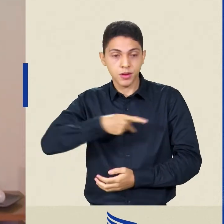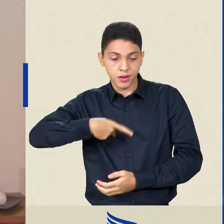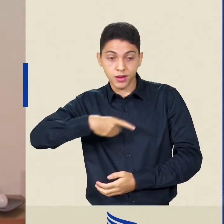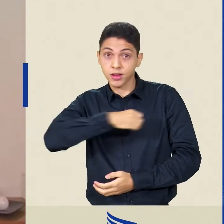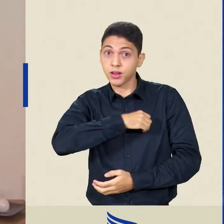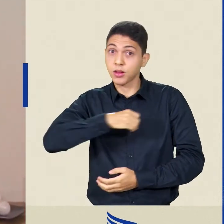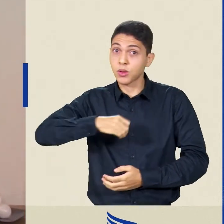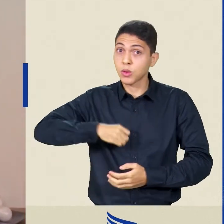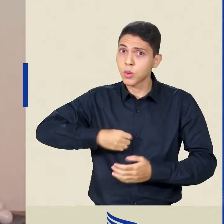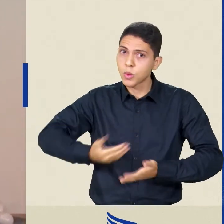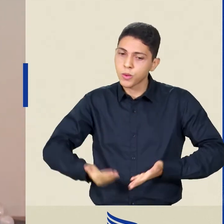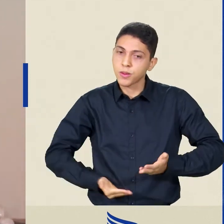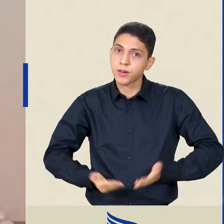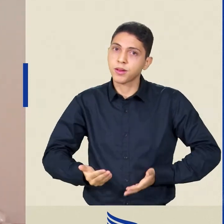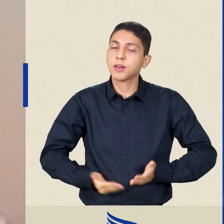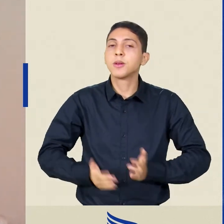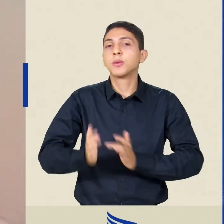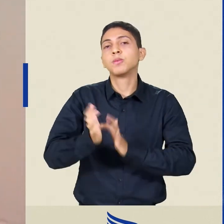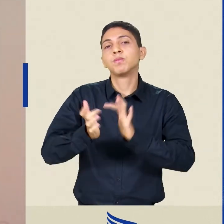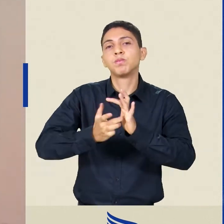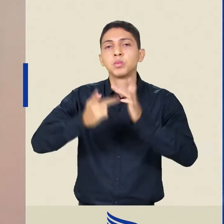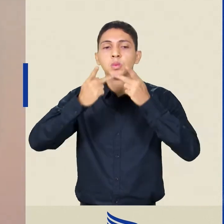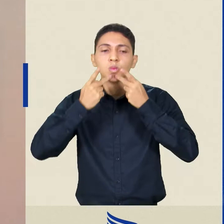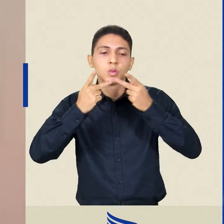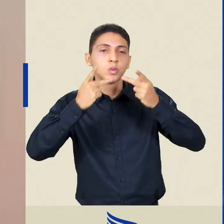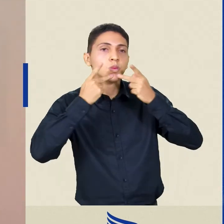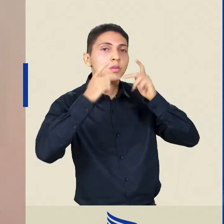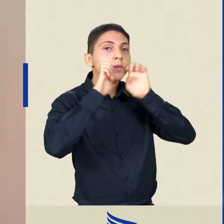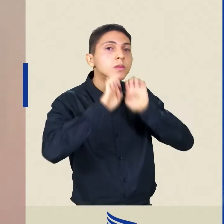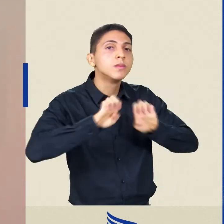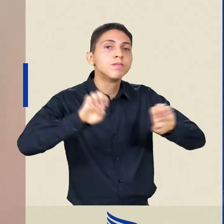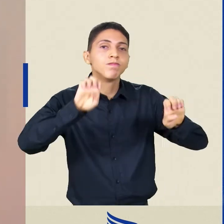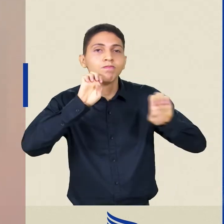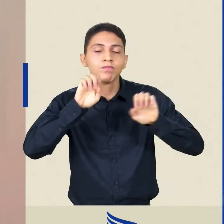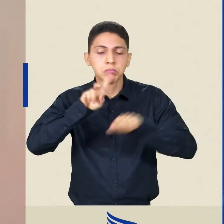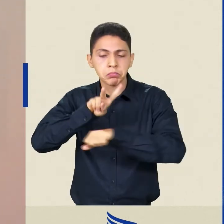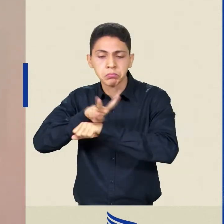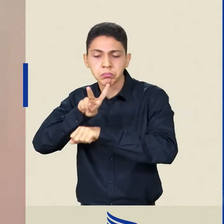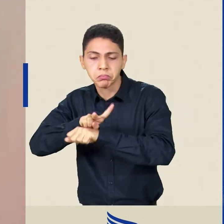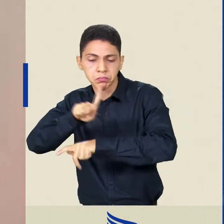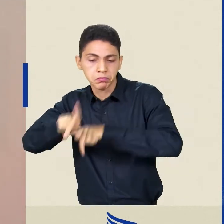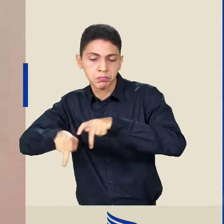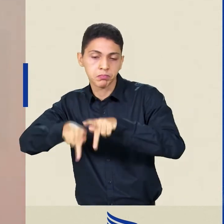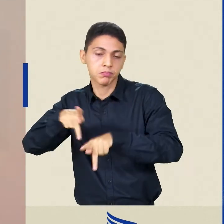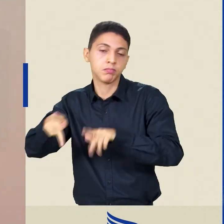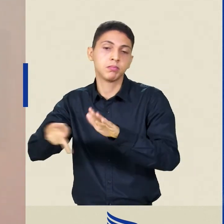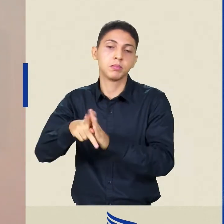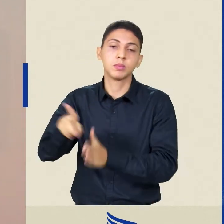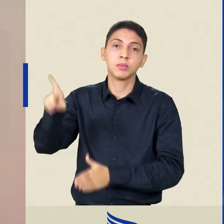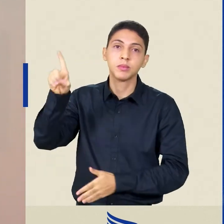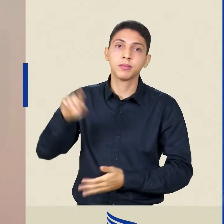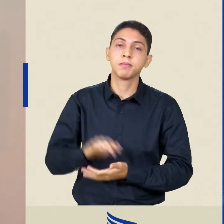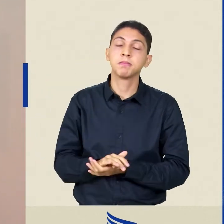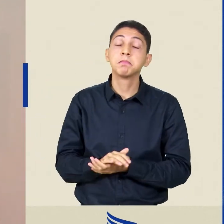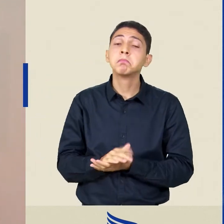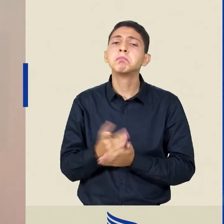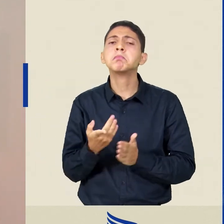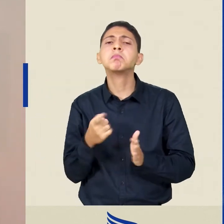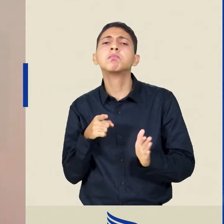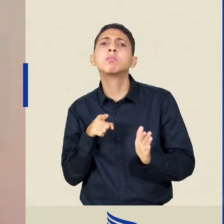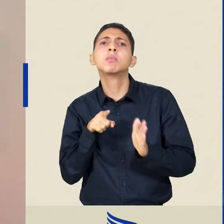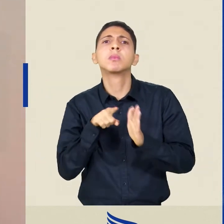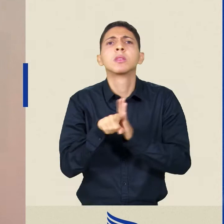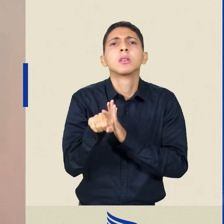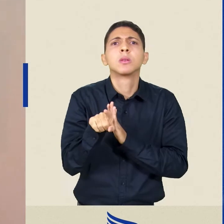serviço sagrado, pregando o Evangelho e cuidando do rebanho do Senhor. Agora uma pergunta